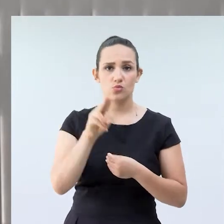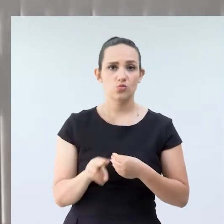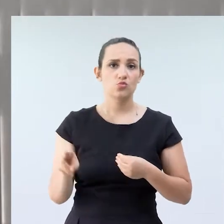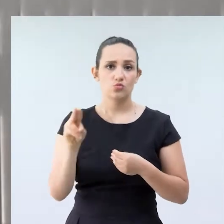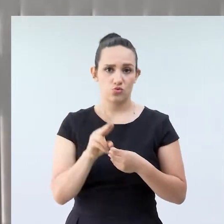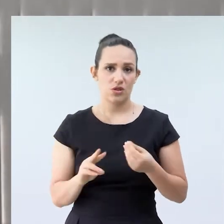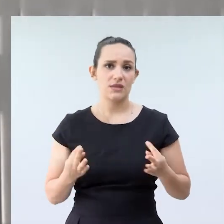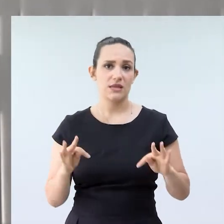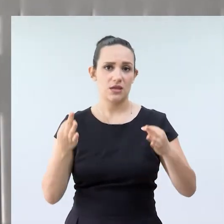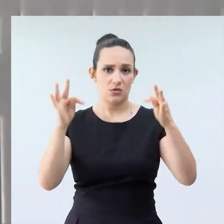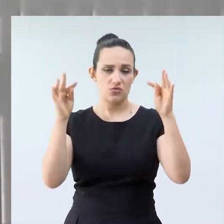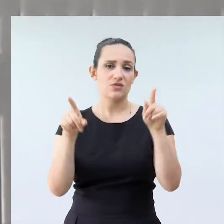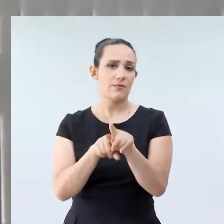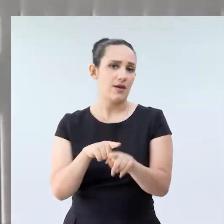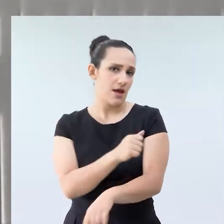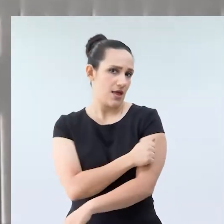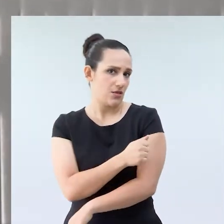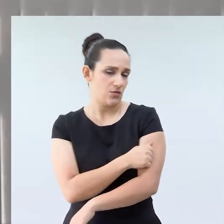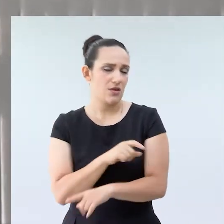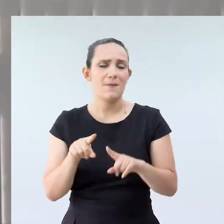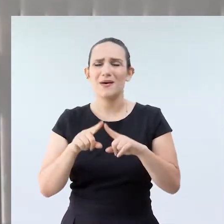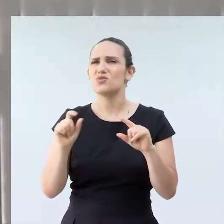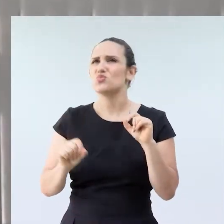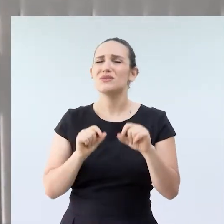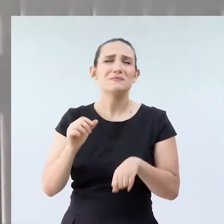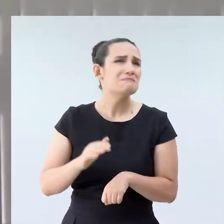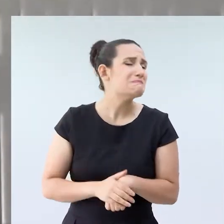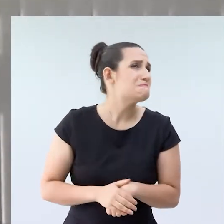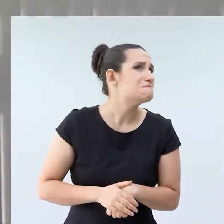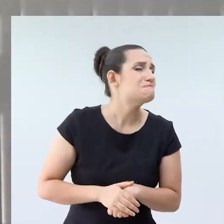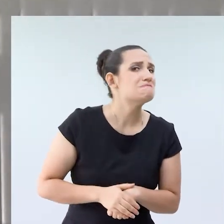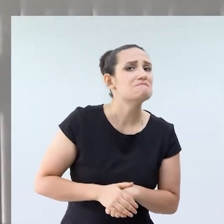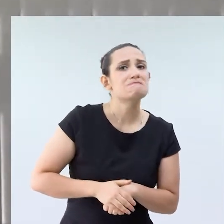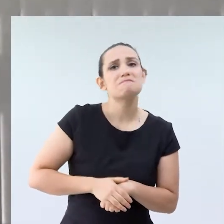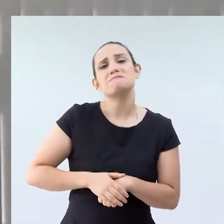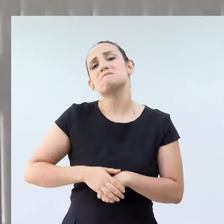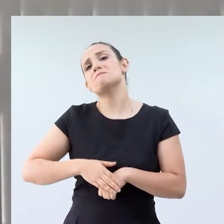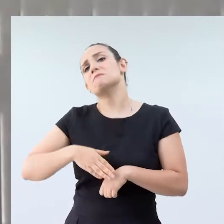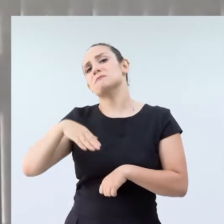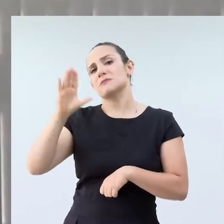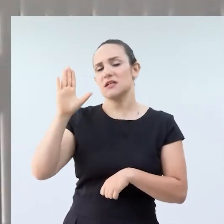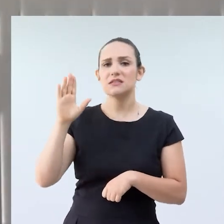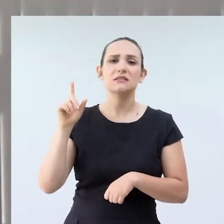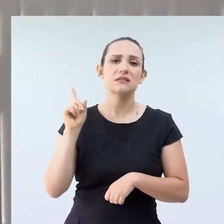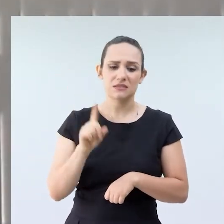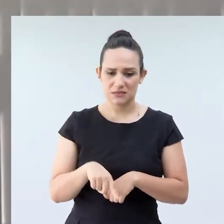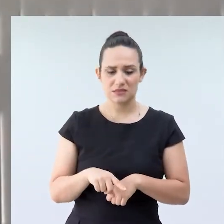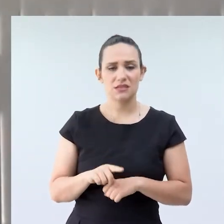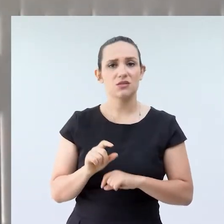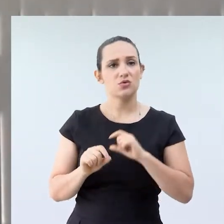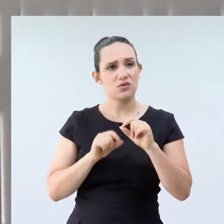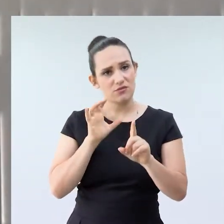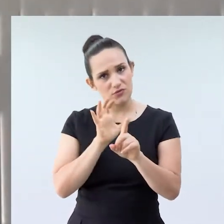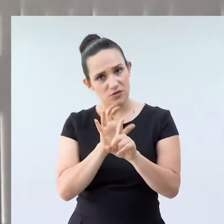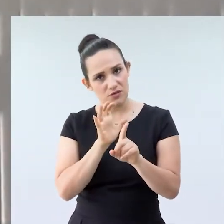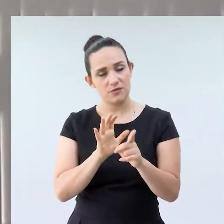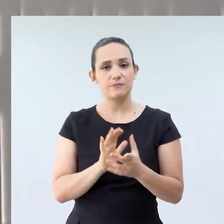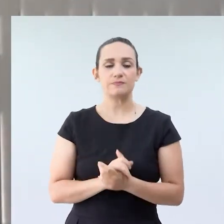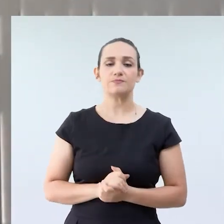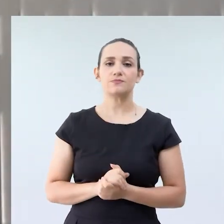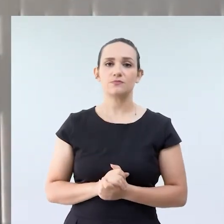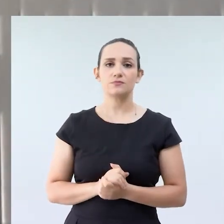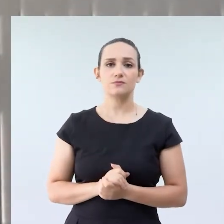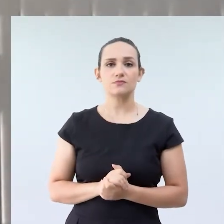também, mas o impacto maior em termos da função da educação, que é a aprendizagem do estudante, esse